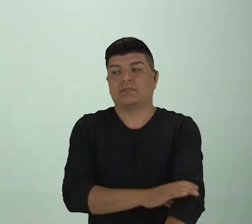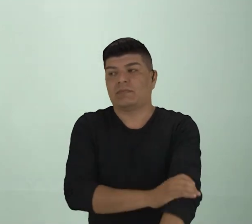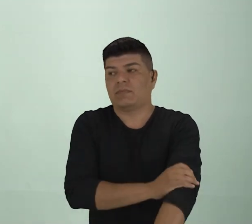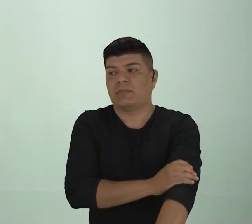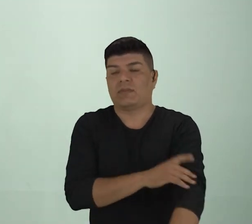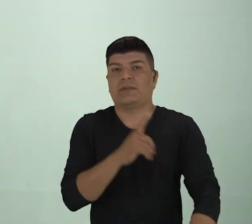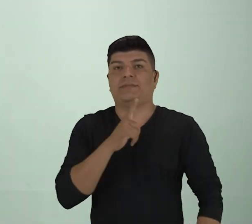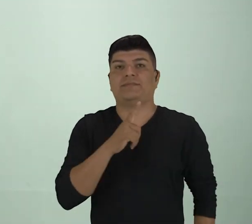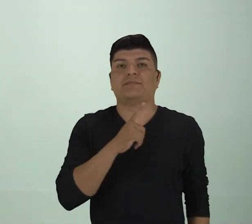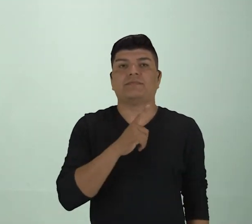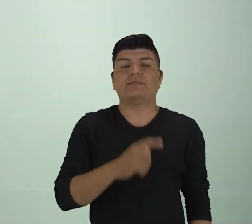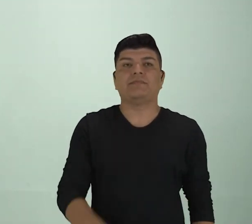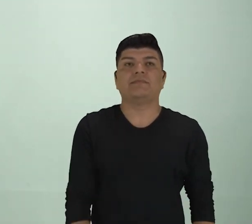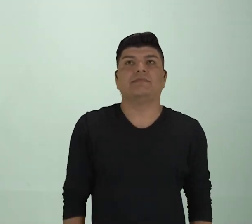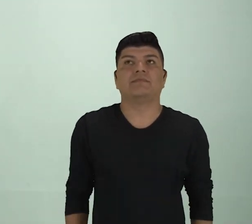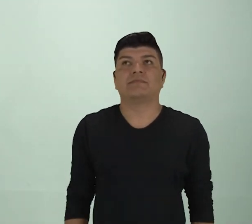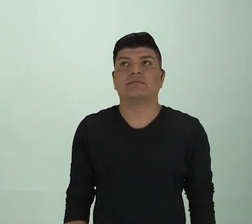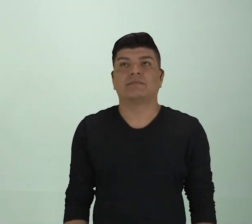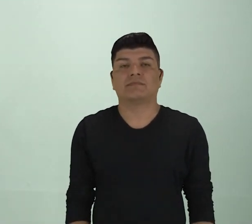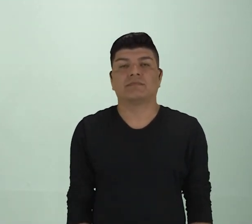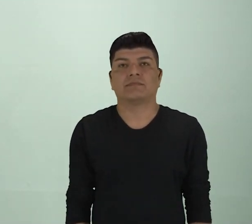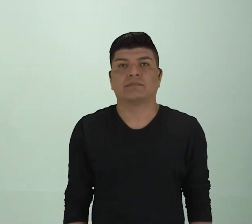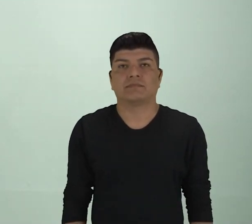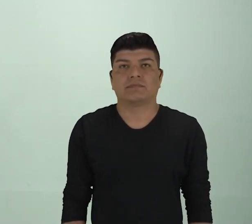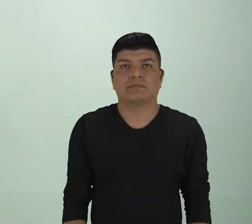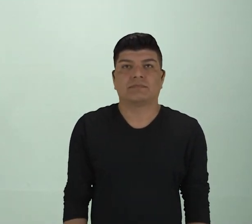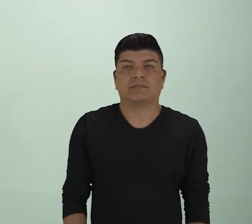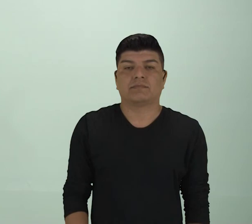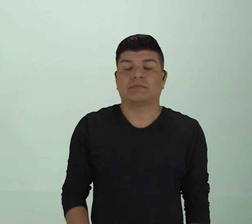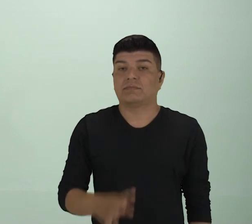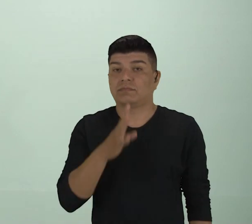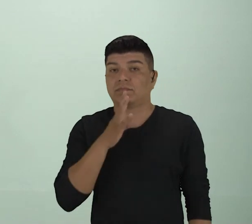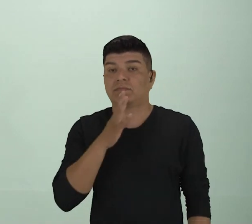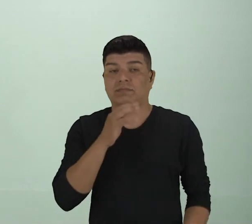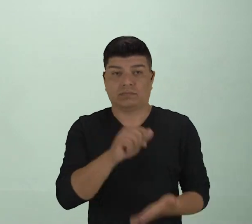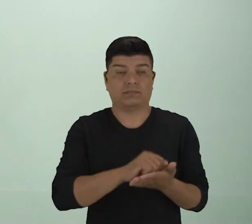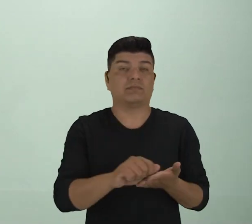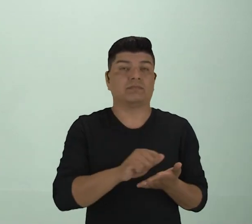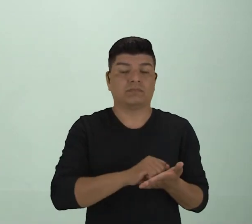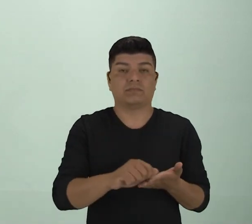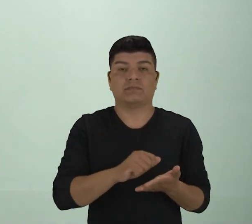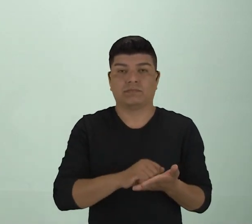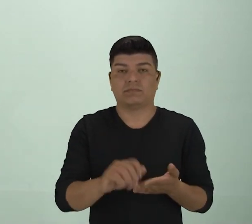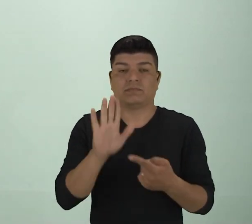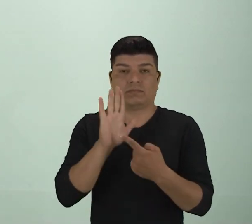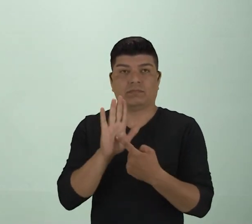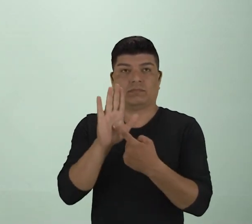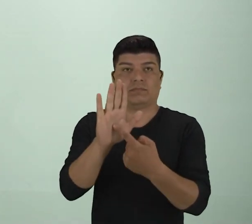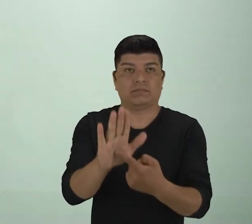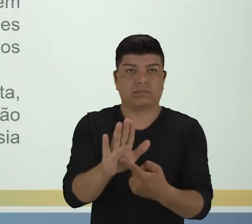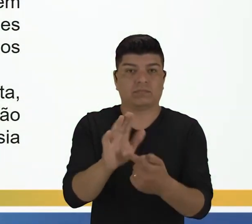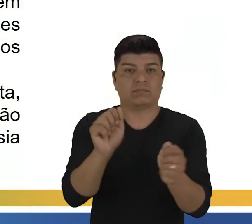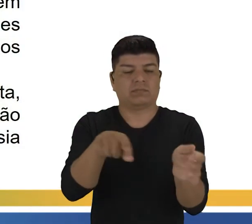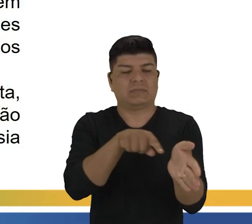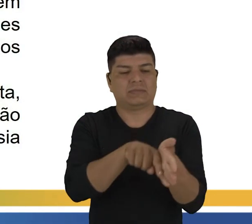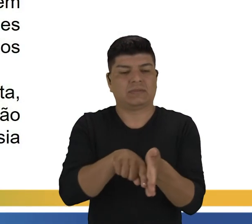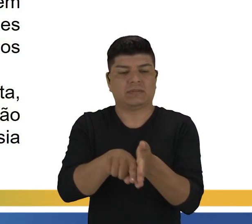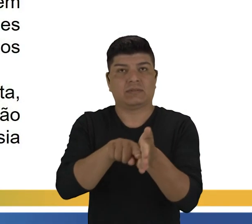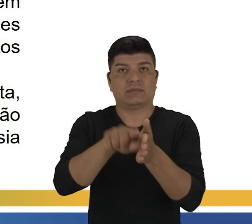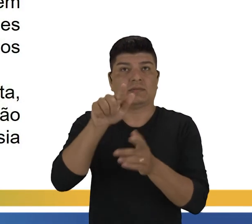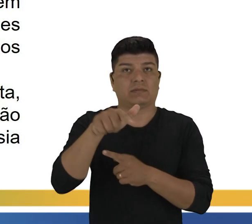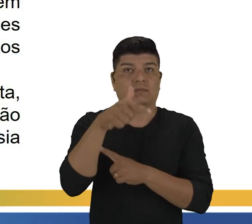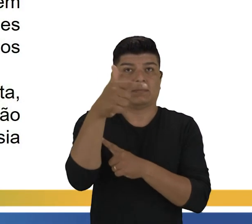existe uma obra muito conhecida dele, que aqui eu quero deixar para que vocês possam pesquisar